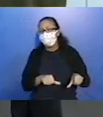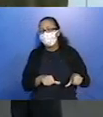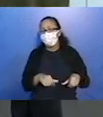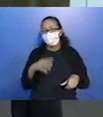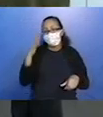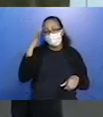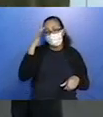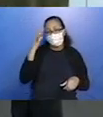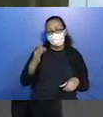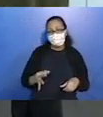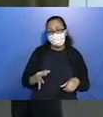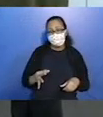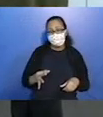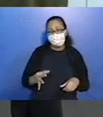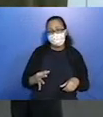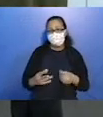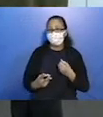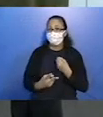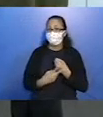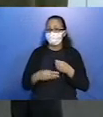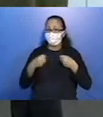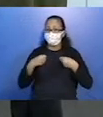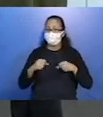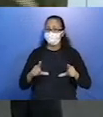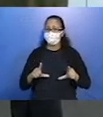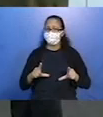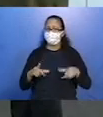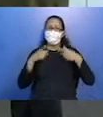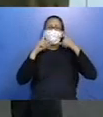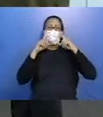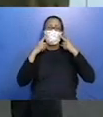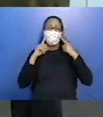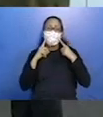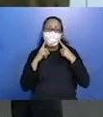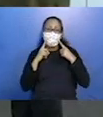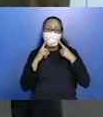Decidir é um verbo de ação. E chorar?